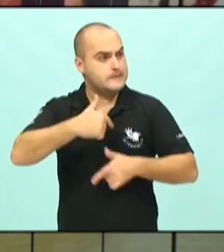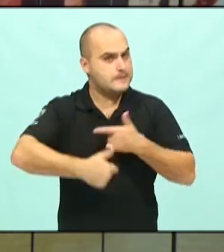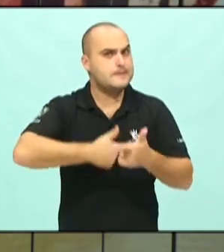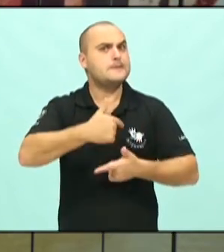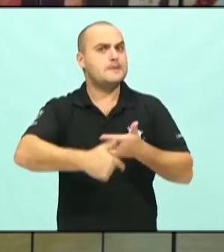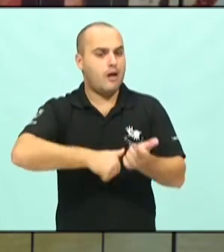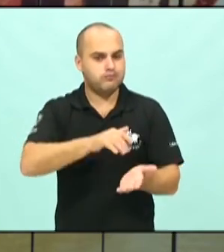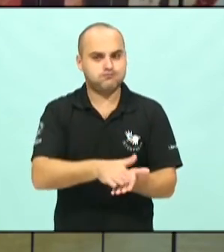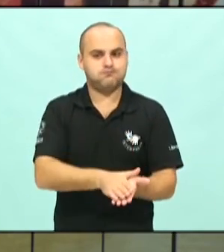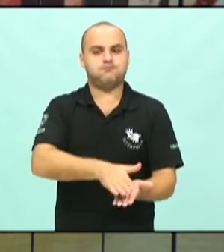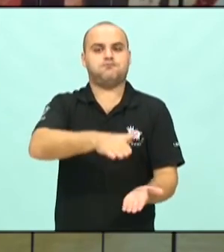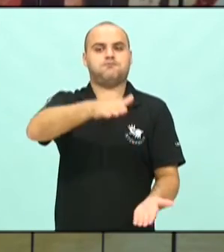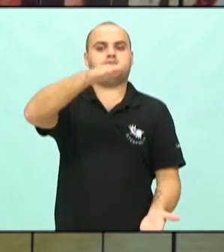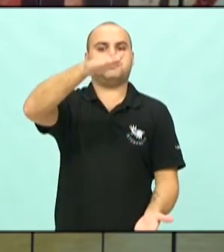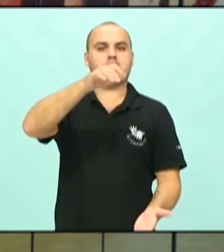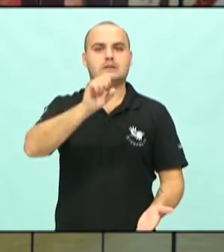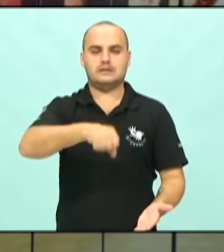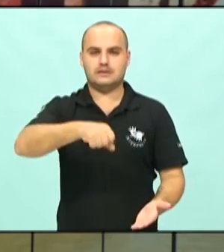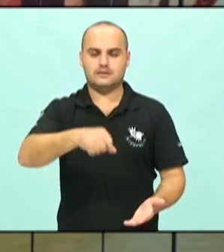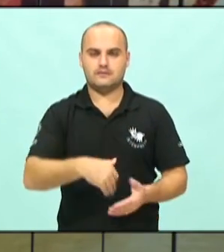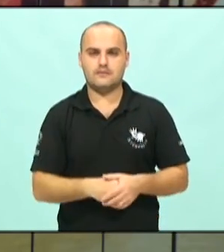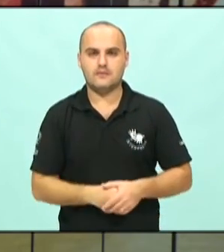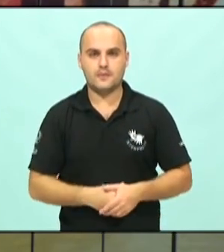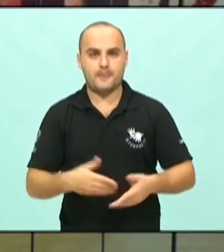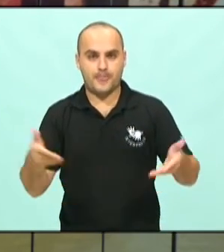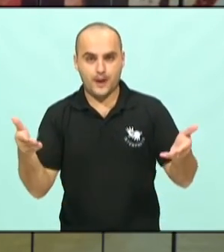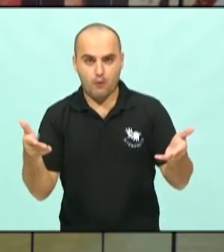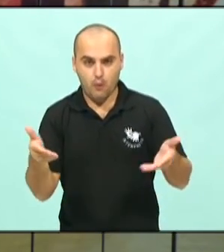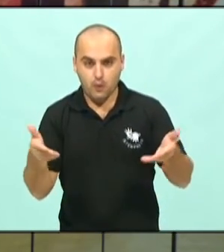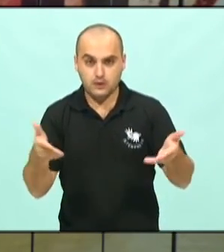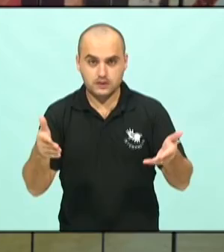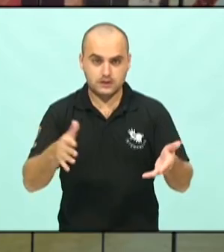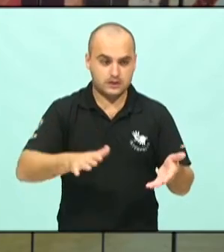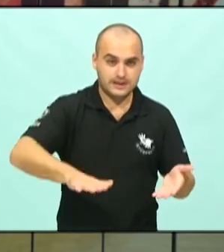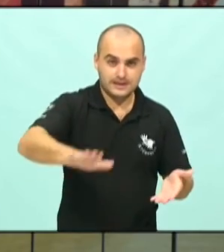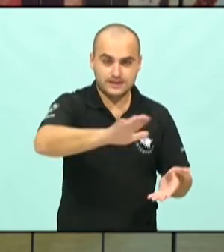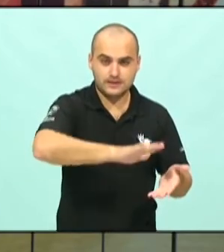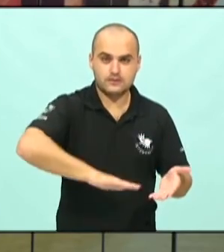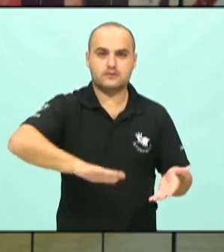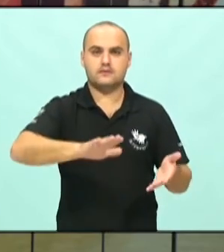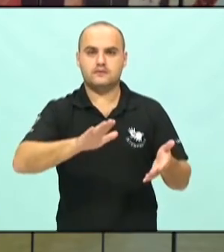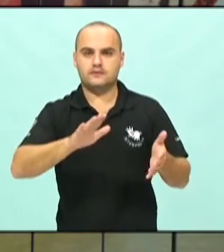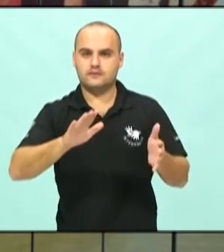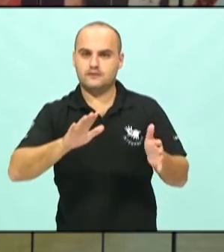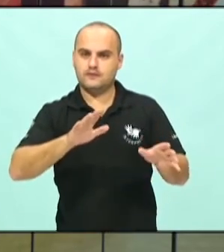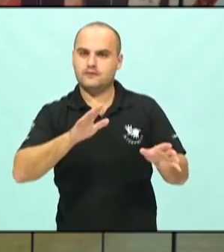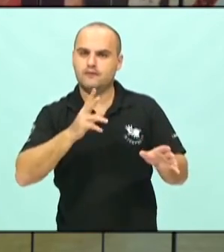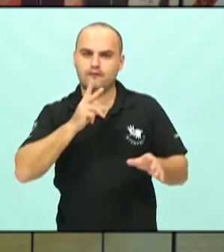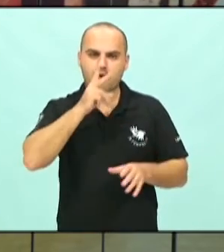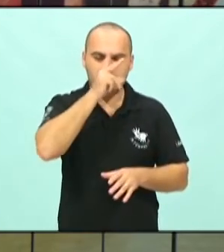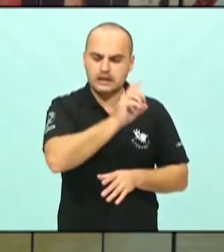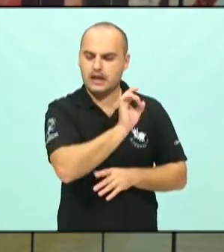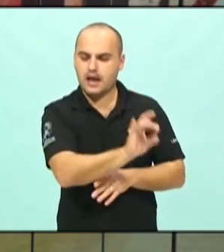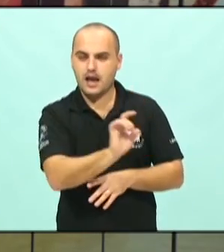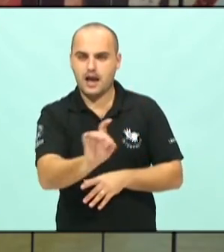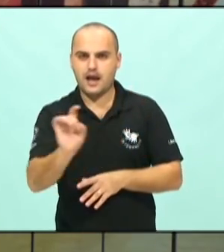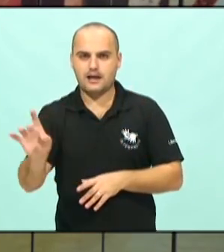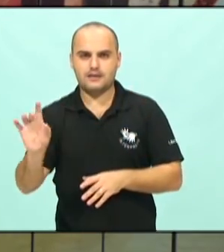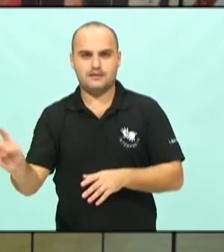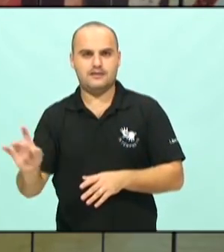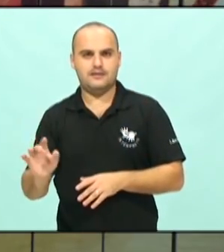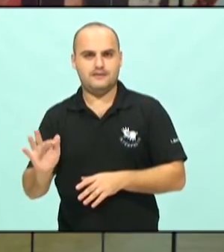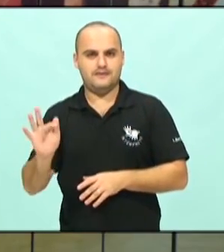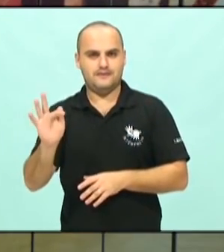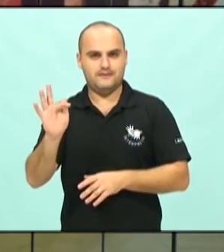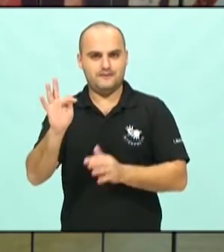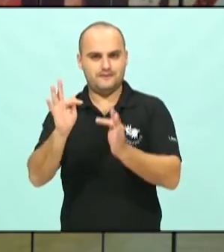né? Então, hoje toda essa superintendência, ela fortalece cada fundação. E a gente tem uma grande pessoa na